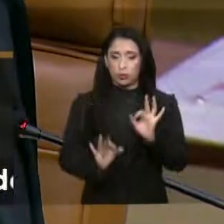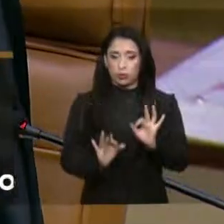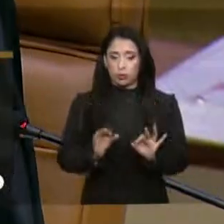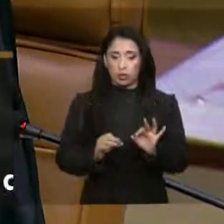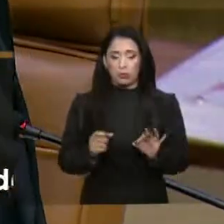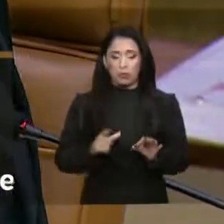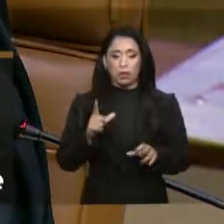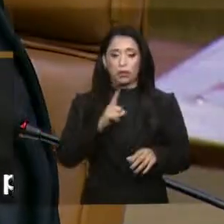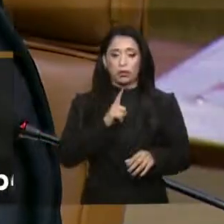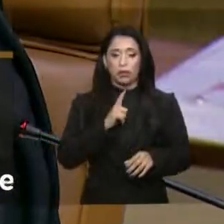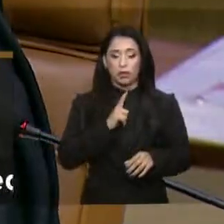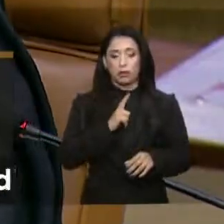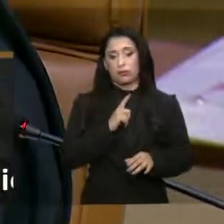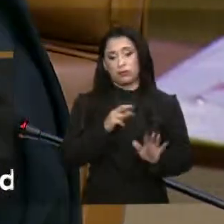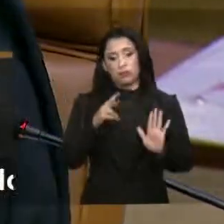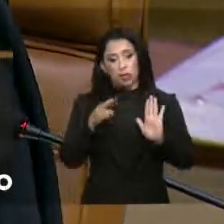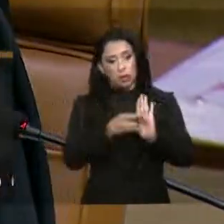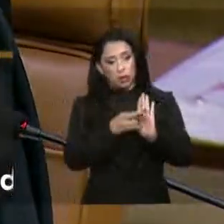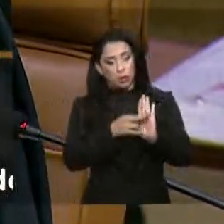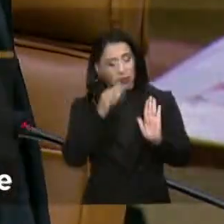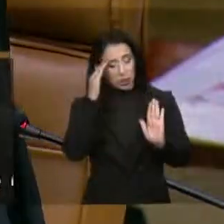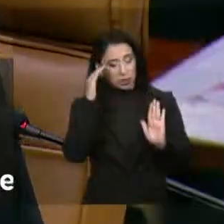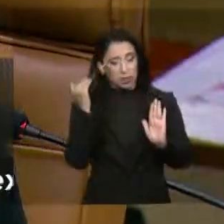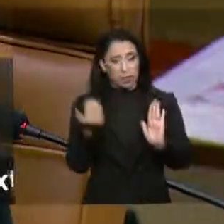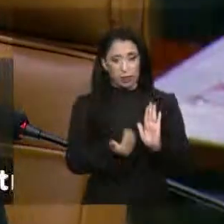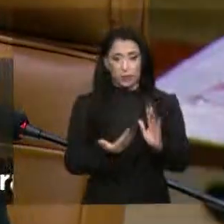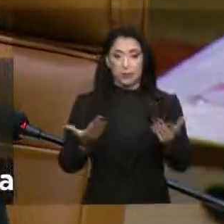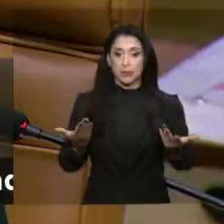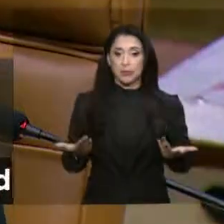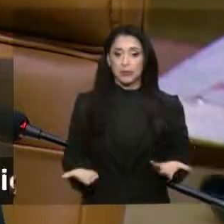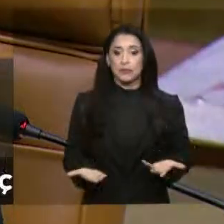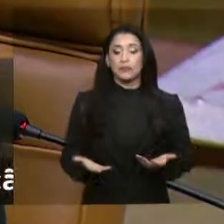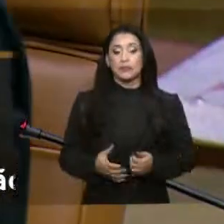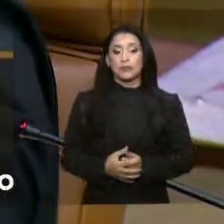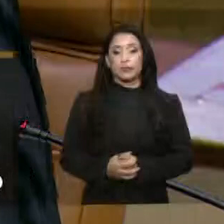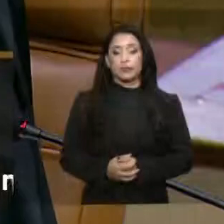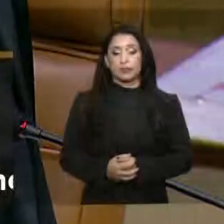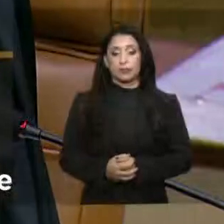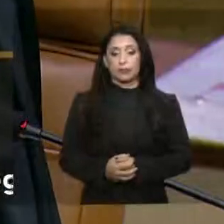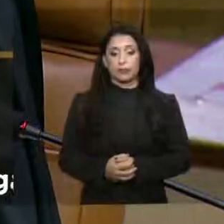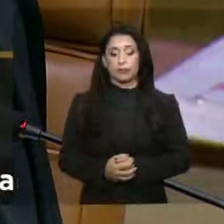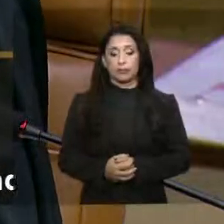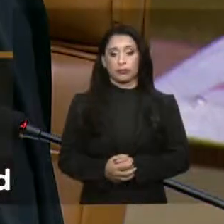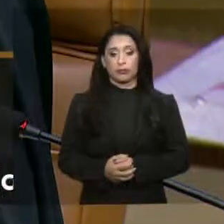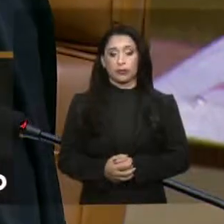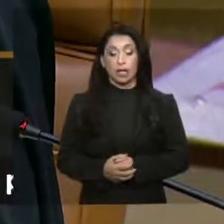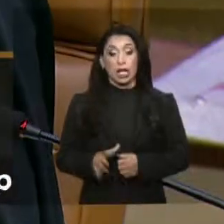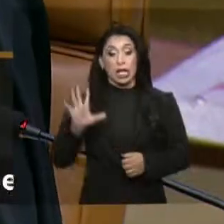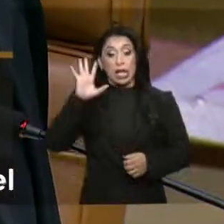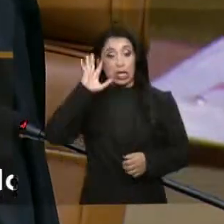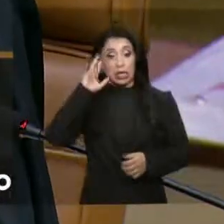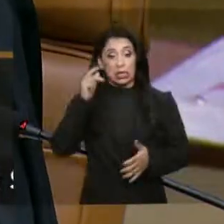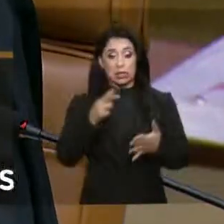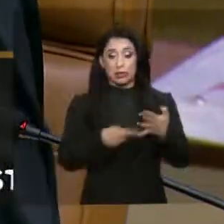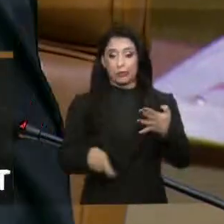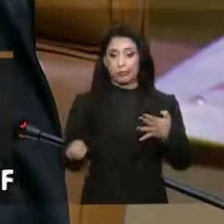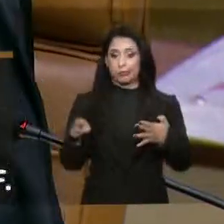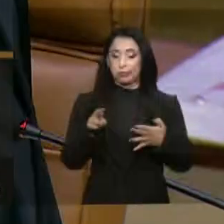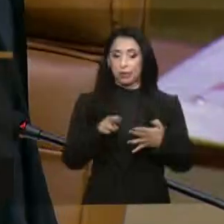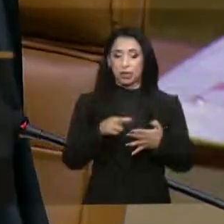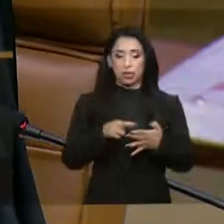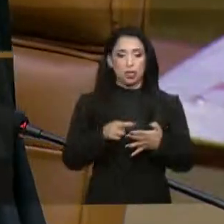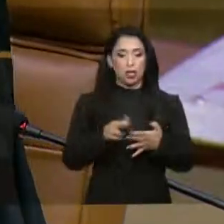de ordem em relação a isso. Dessa forma, presidente, a decisão transitou em julgado, e por